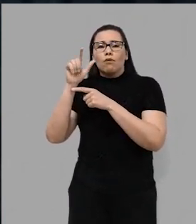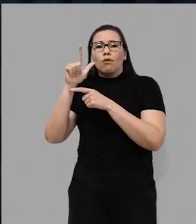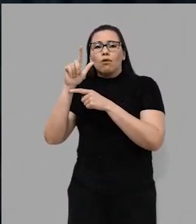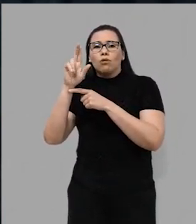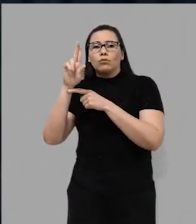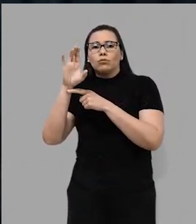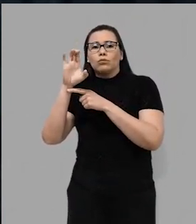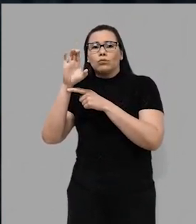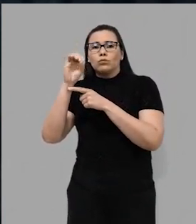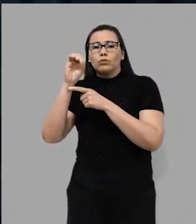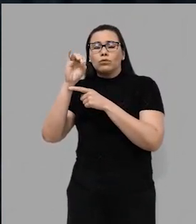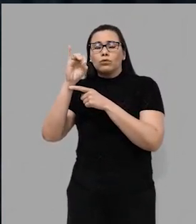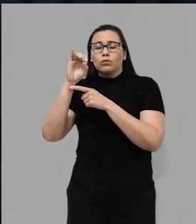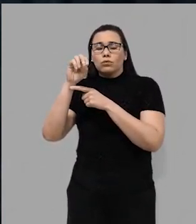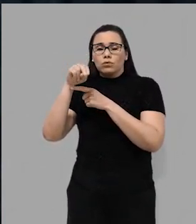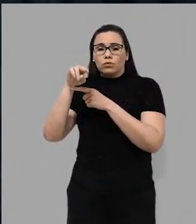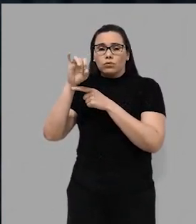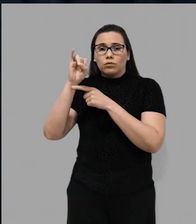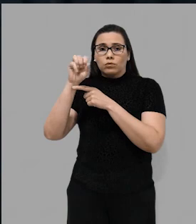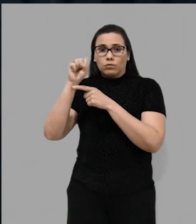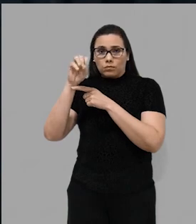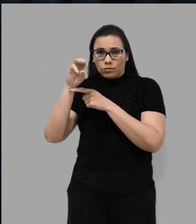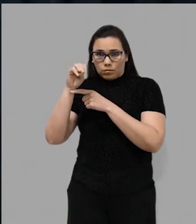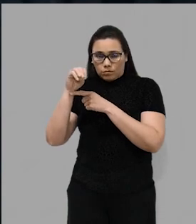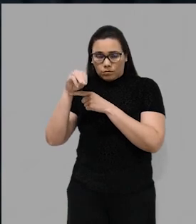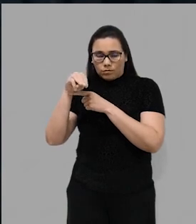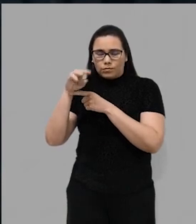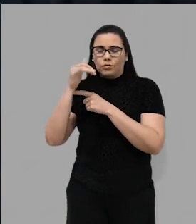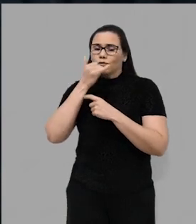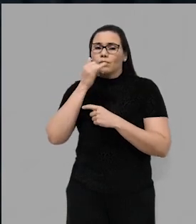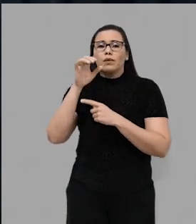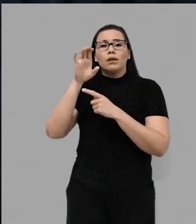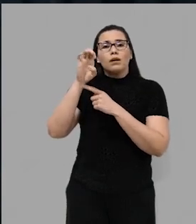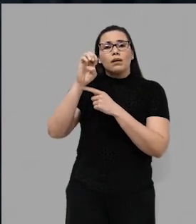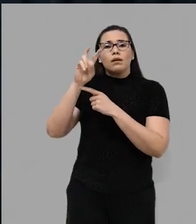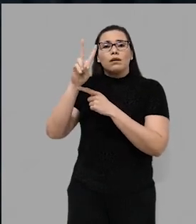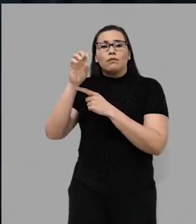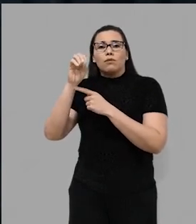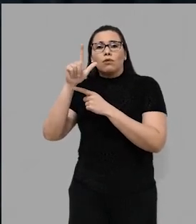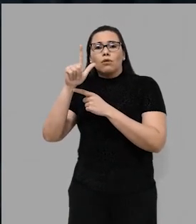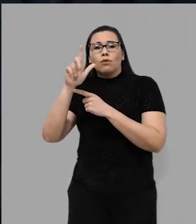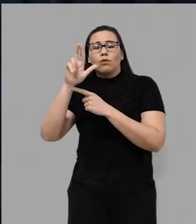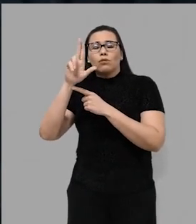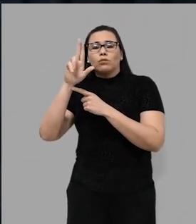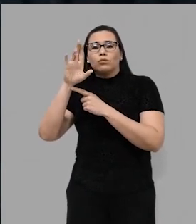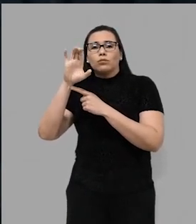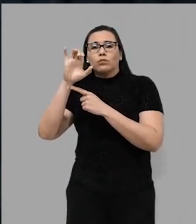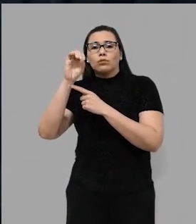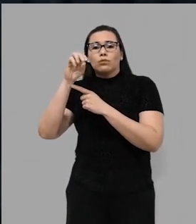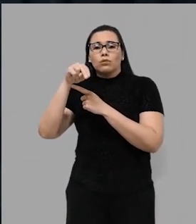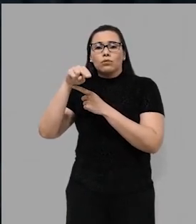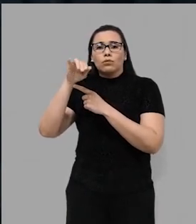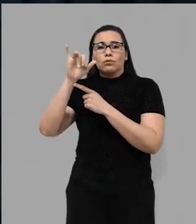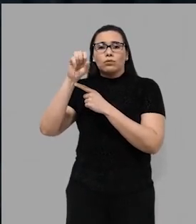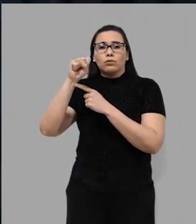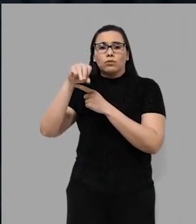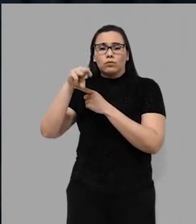evolucionismo trouxe dentro do sistema de classificação dos seres vivos. Ok, pessoal?